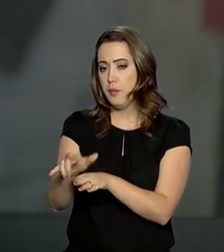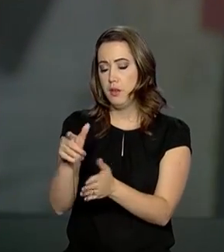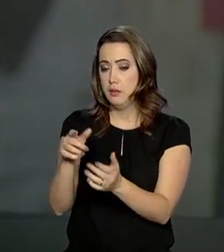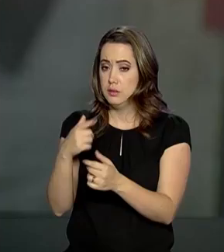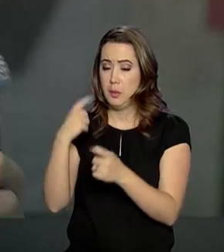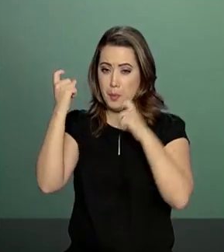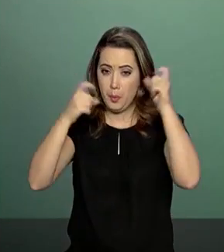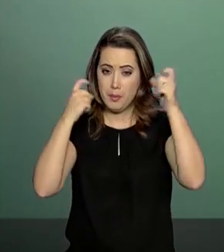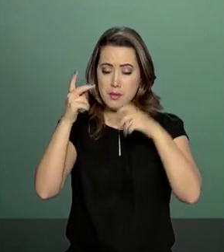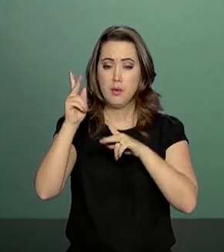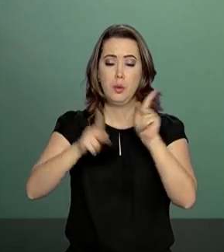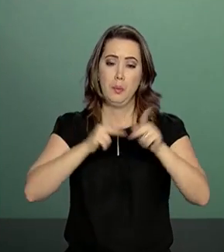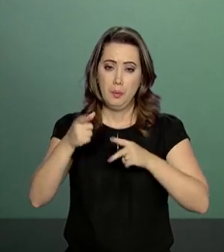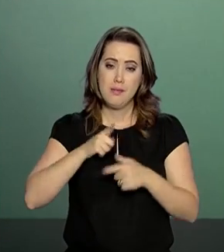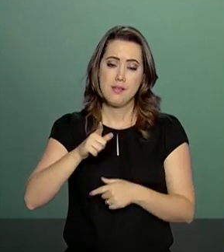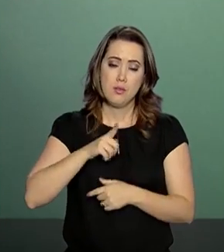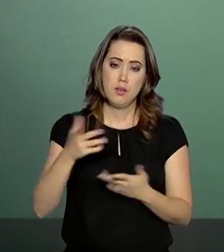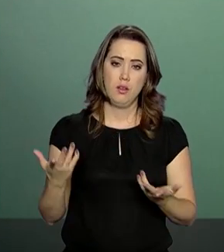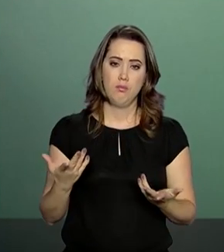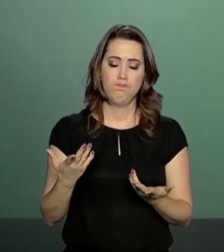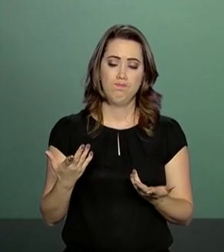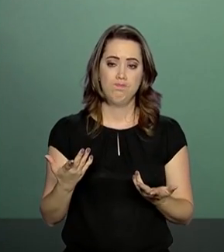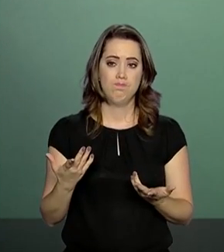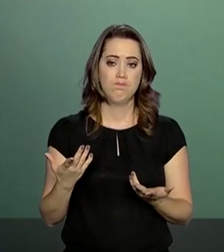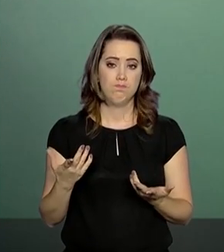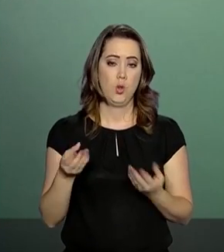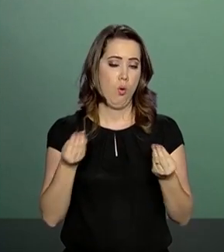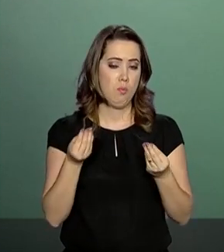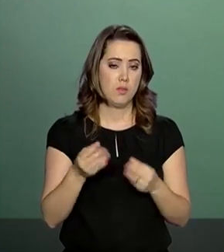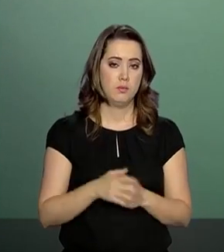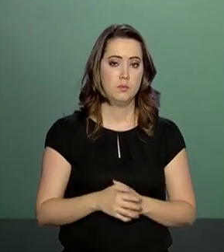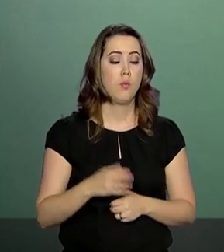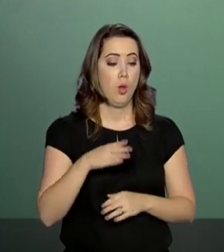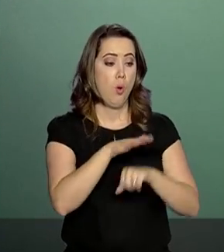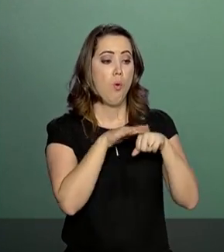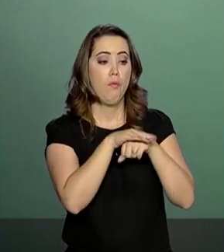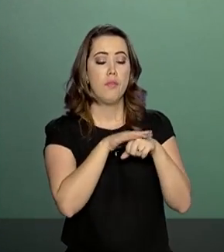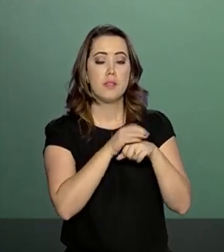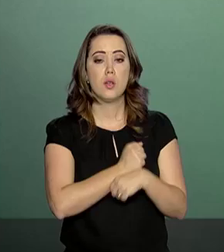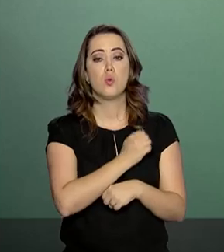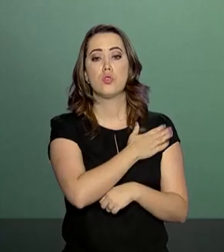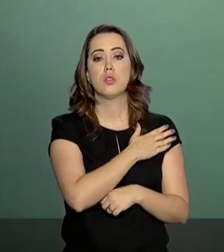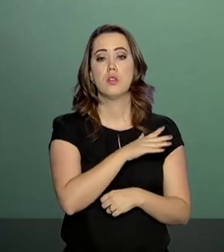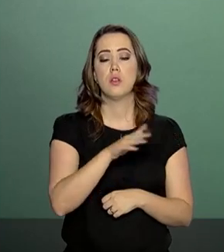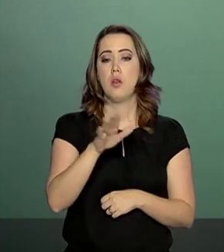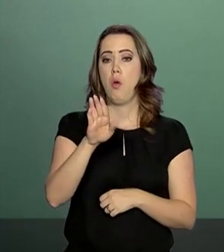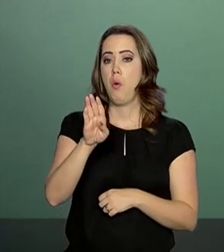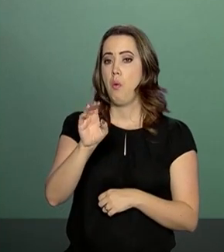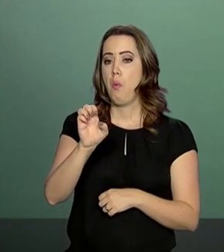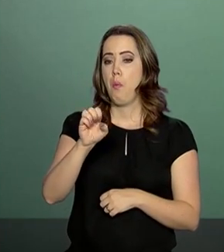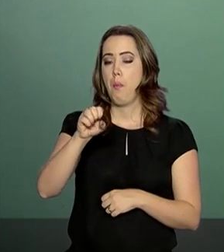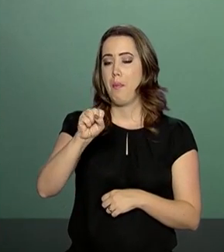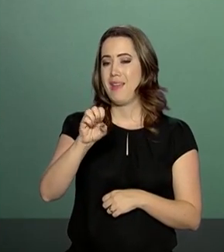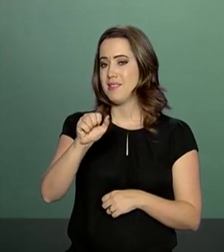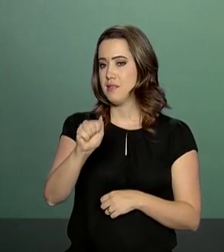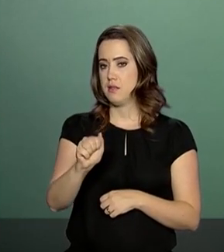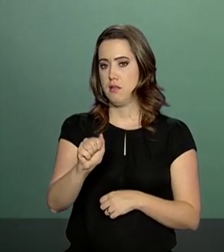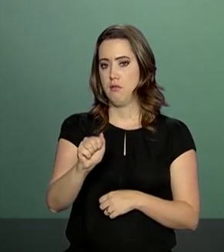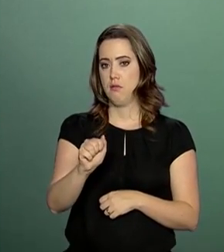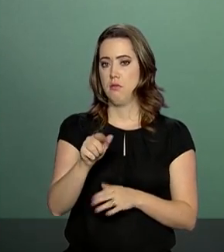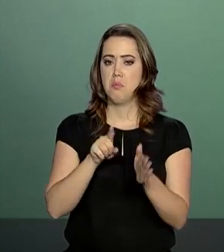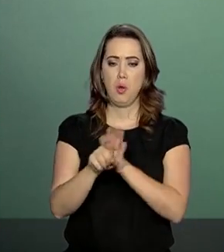confronto eu acabei de conversar com o general Bessa que é o comandante da primeira Brigada de Infantaria de Selva e a região de pacaraima se encontra em